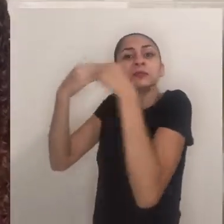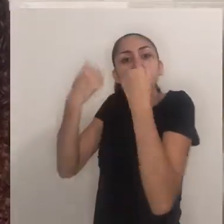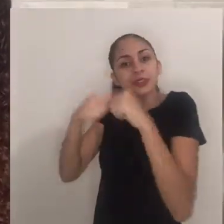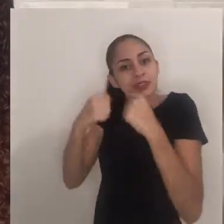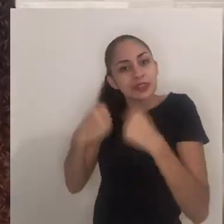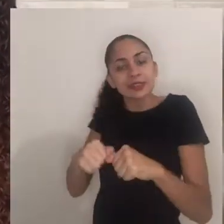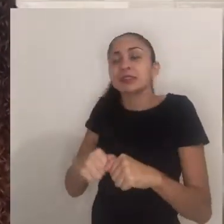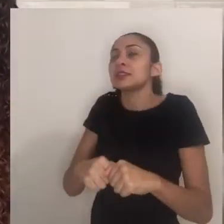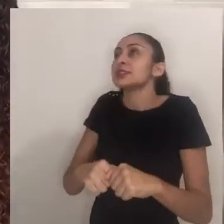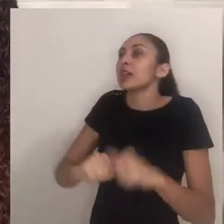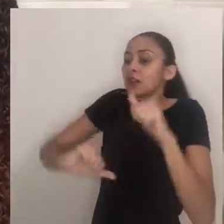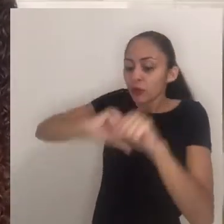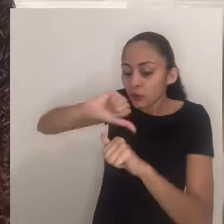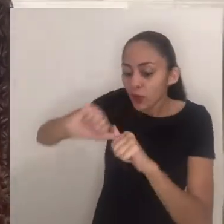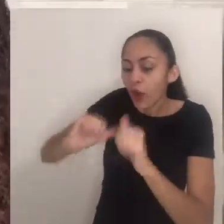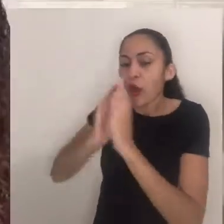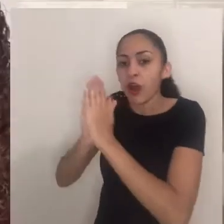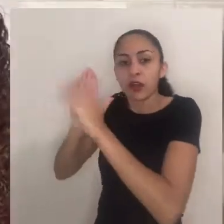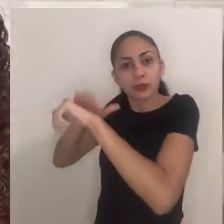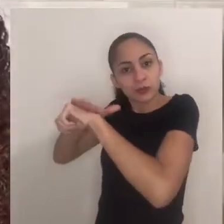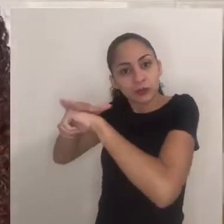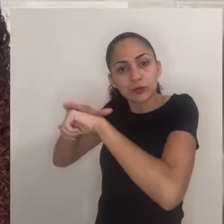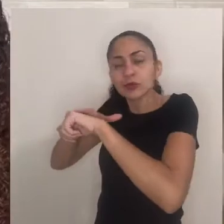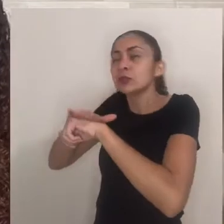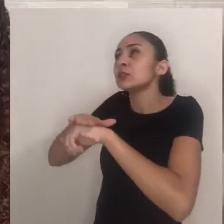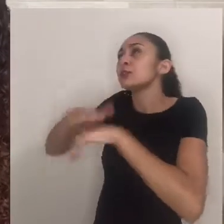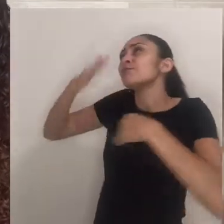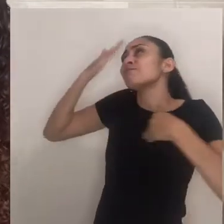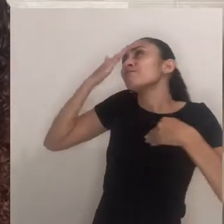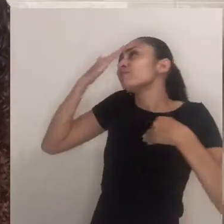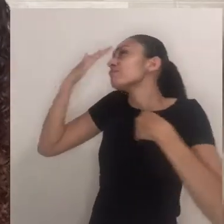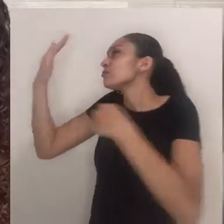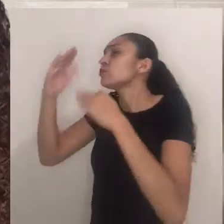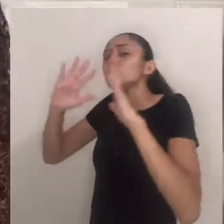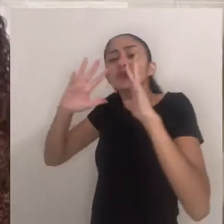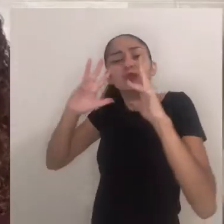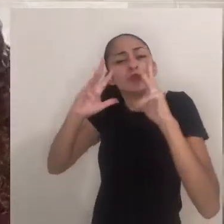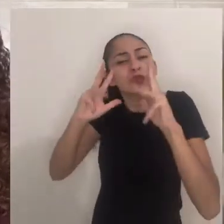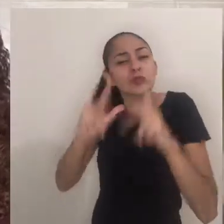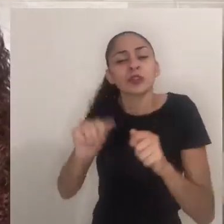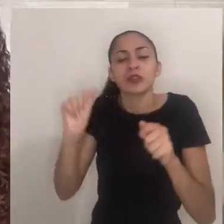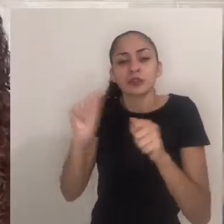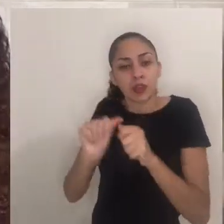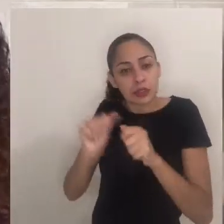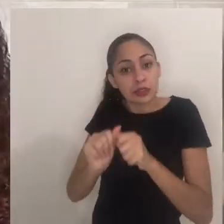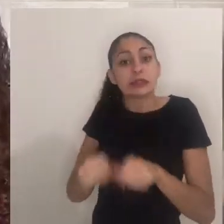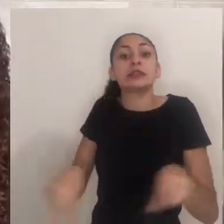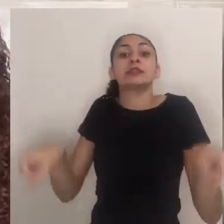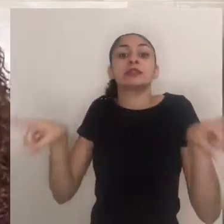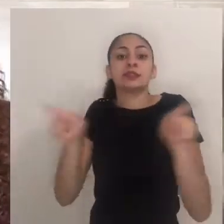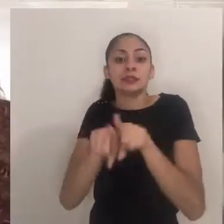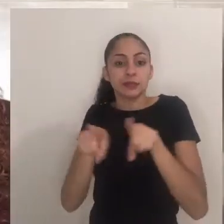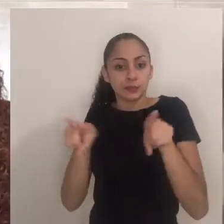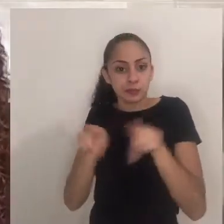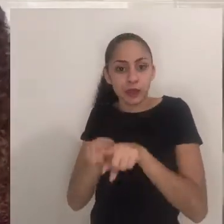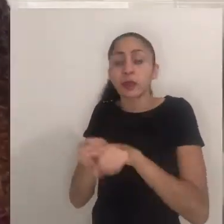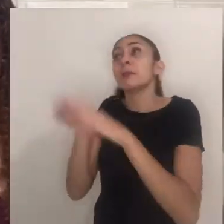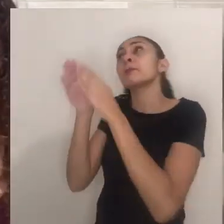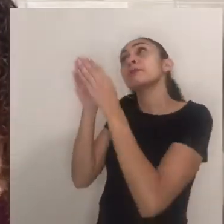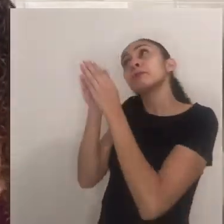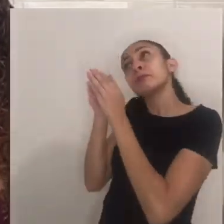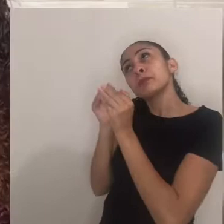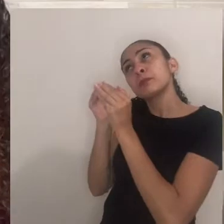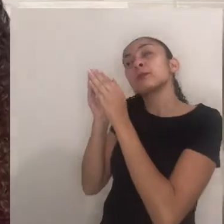da oração, nós devemos agradecer ao Senhor por tudo que acontece em nossas vidas e também realizar, sim, as